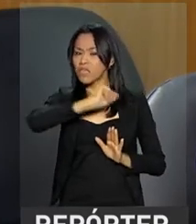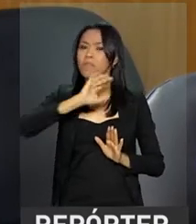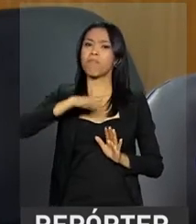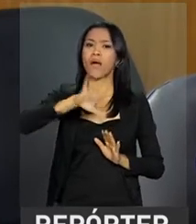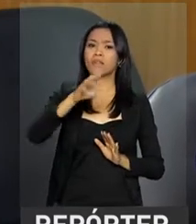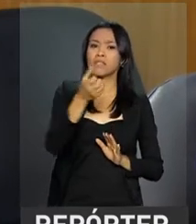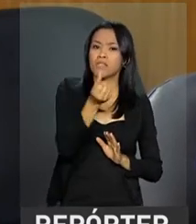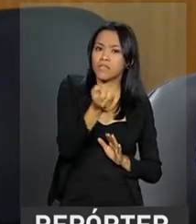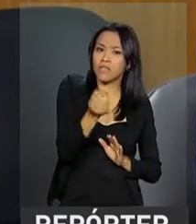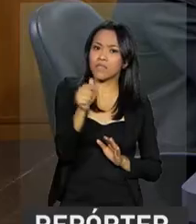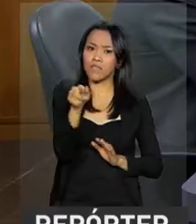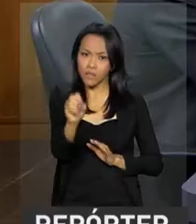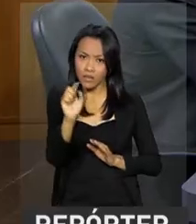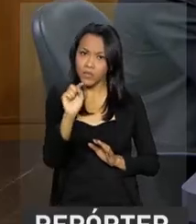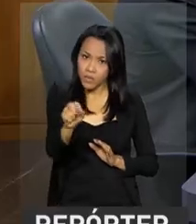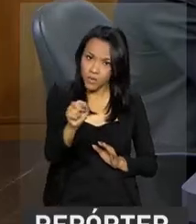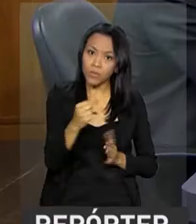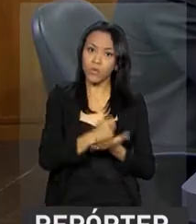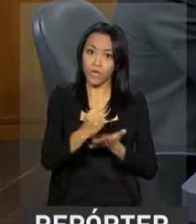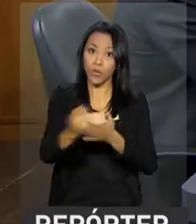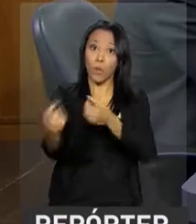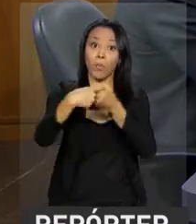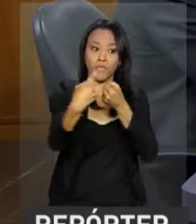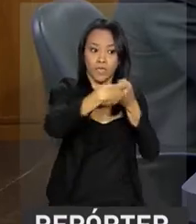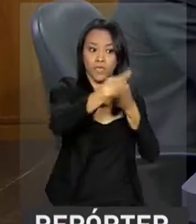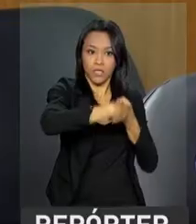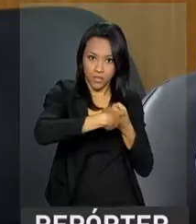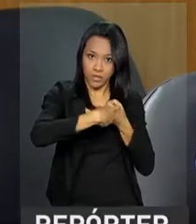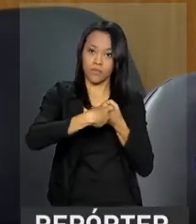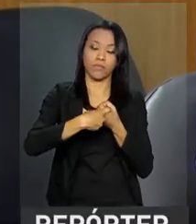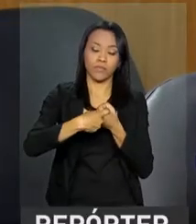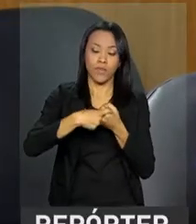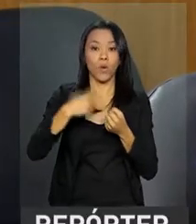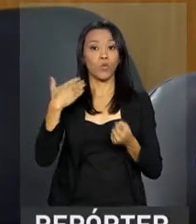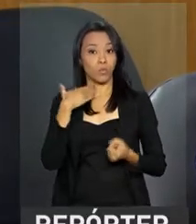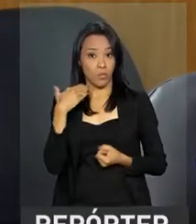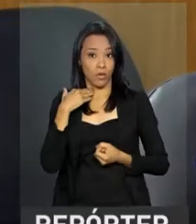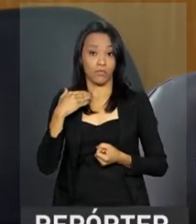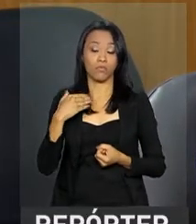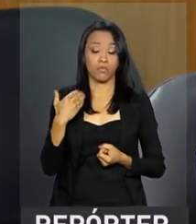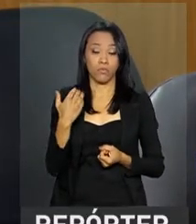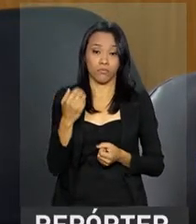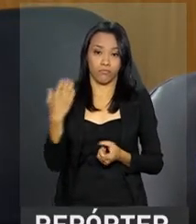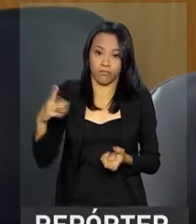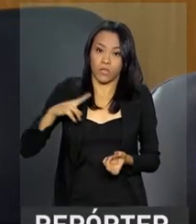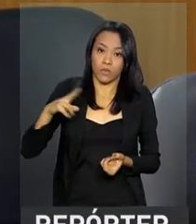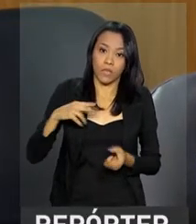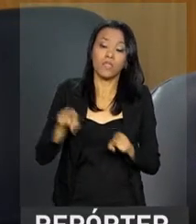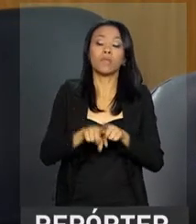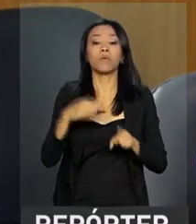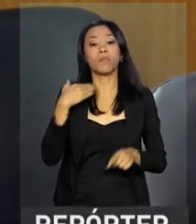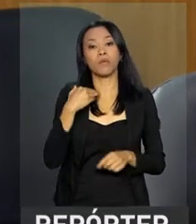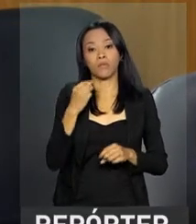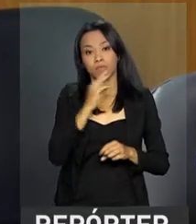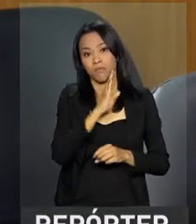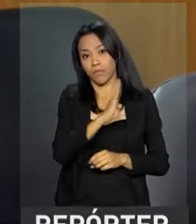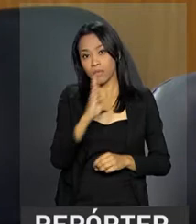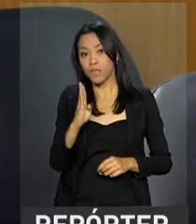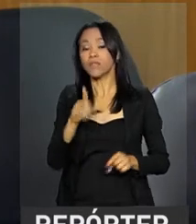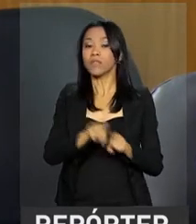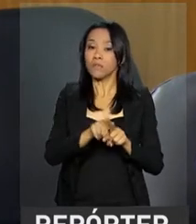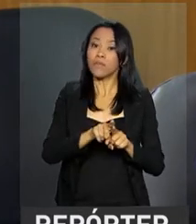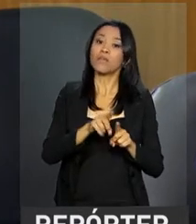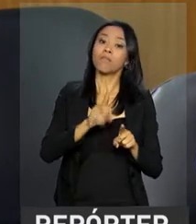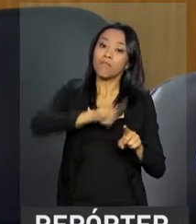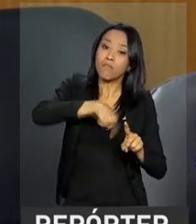contratos numa parceria confunde público ou não com os bancos privados incluindo o banco do brasil é é